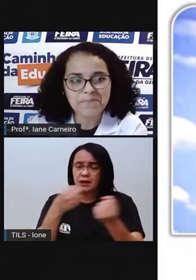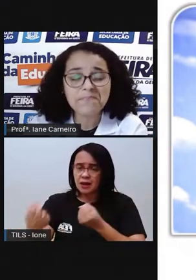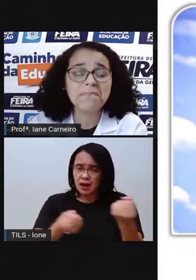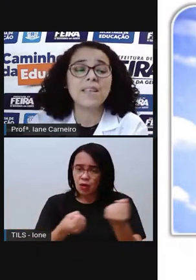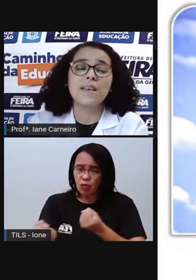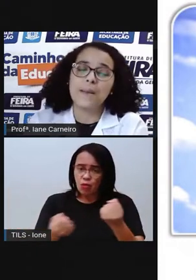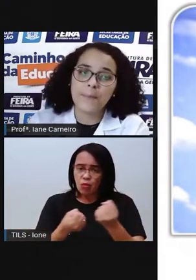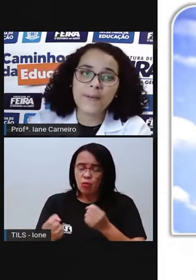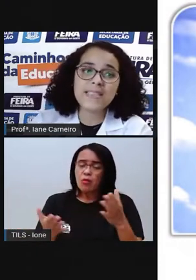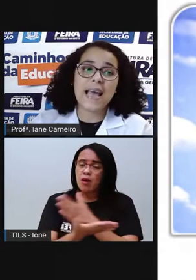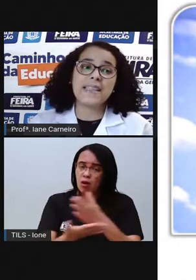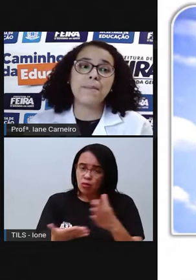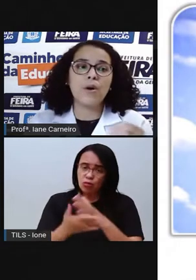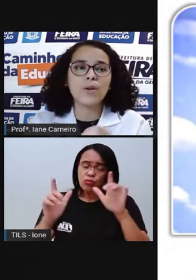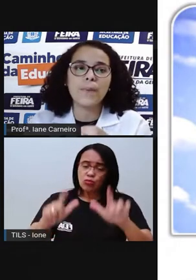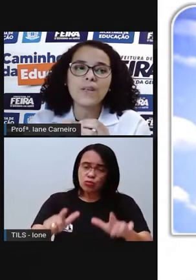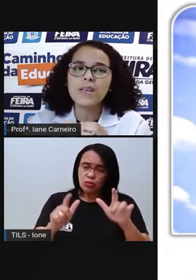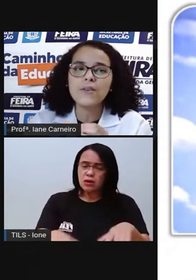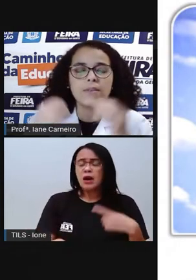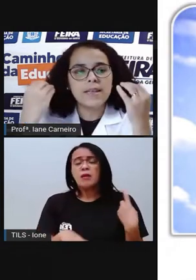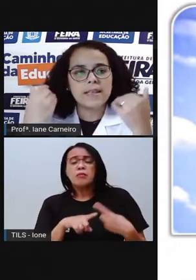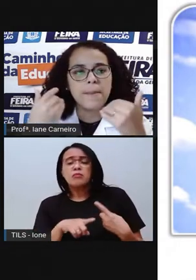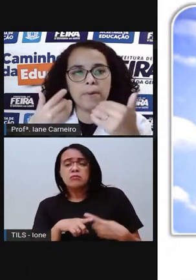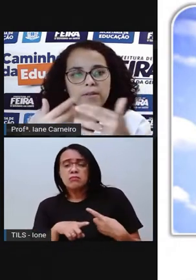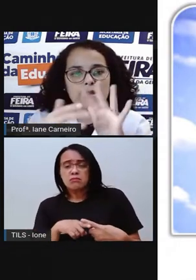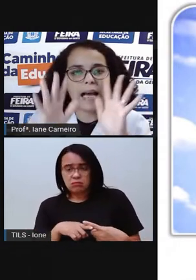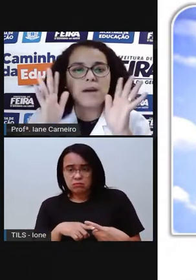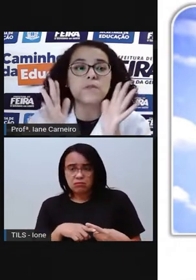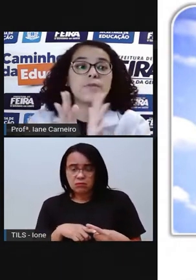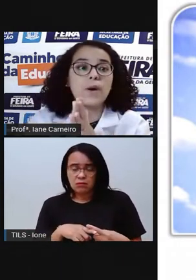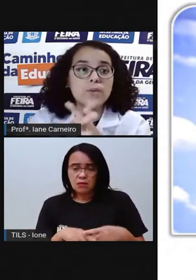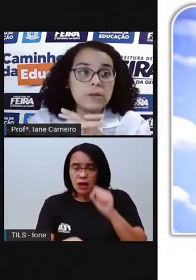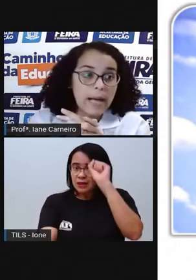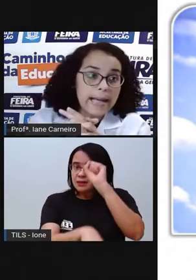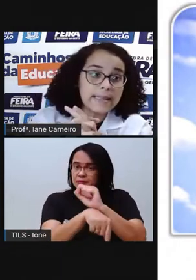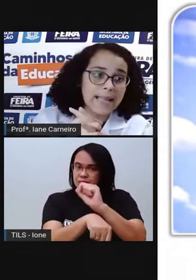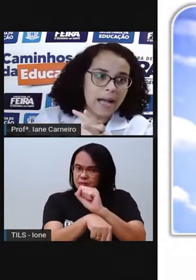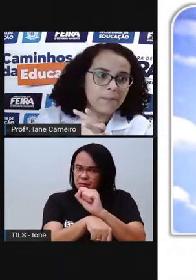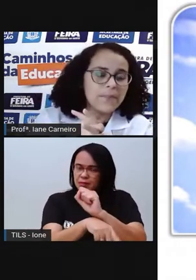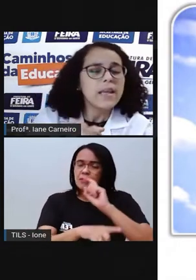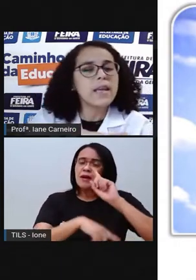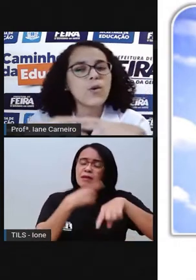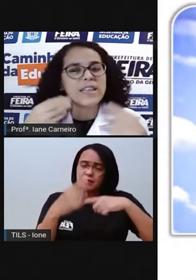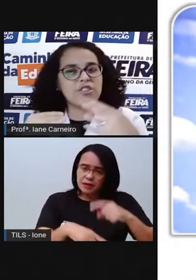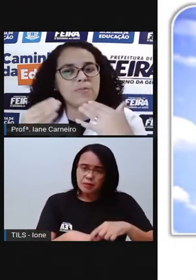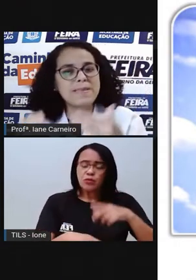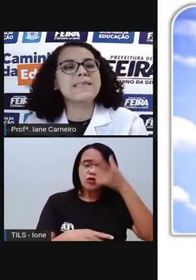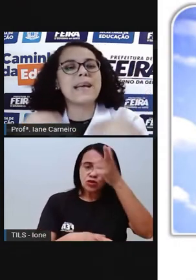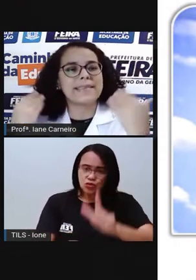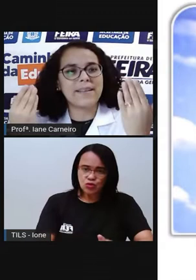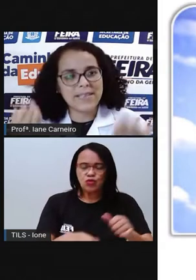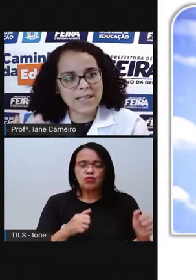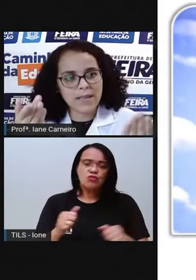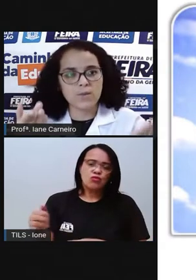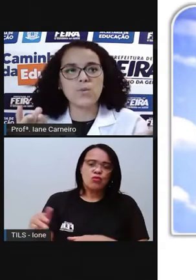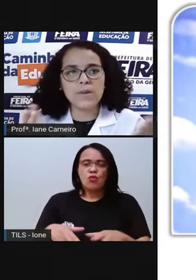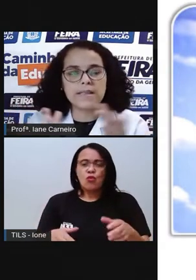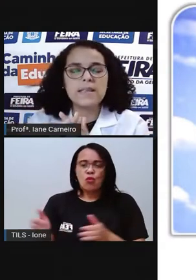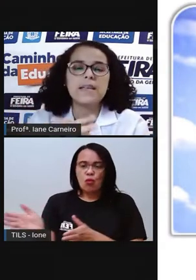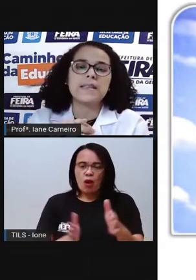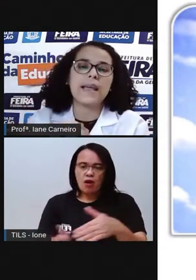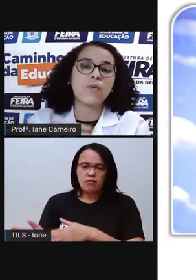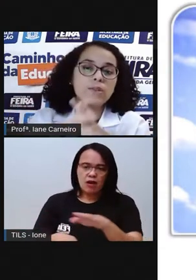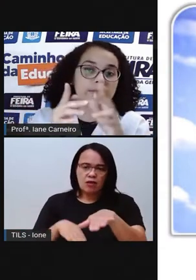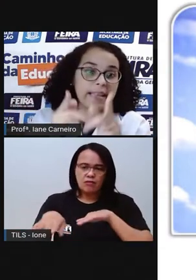isso? Pois é, aí demora um pouquinho, depois os carros voltam a andar. E quando a gente precisa atravessar as